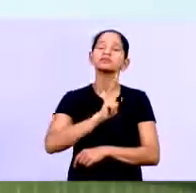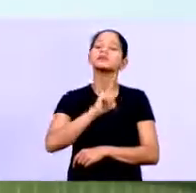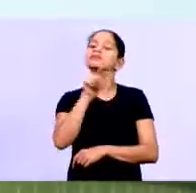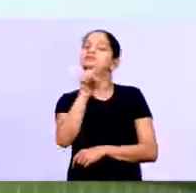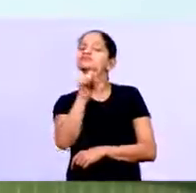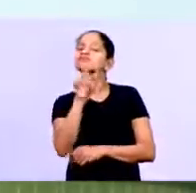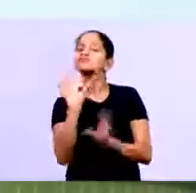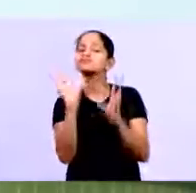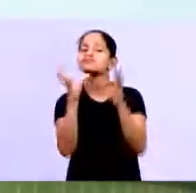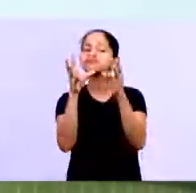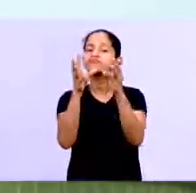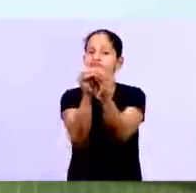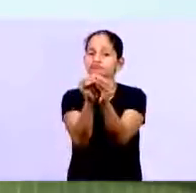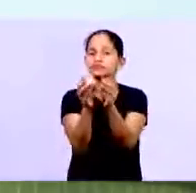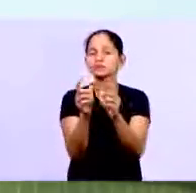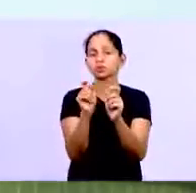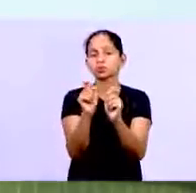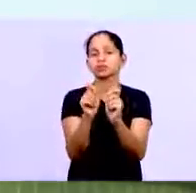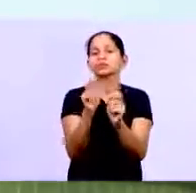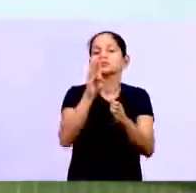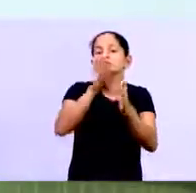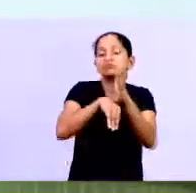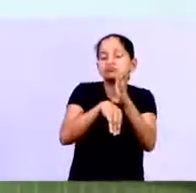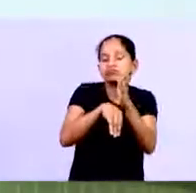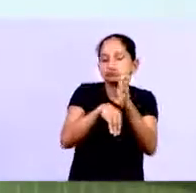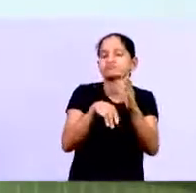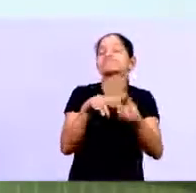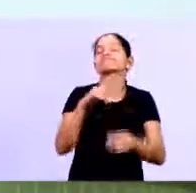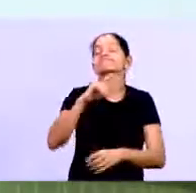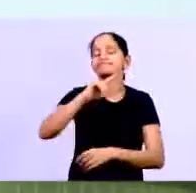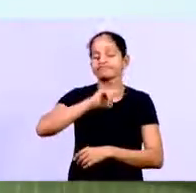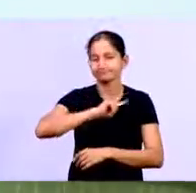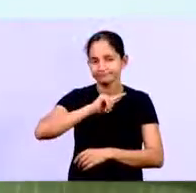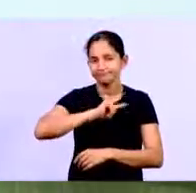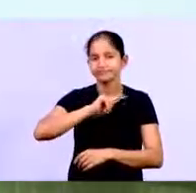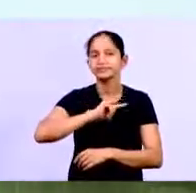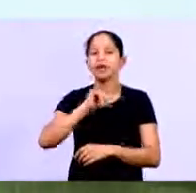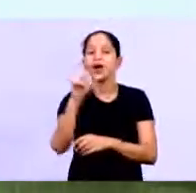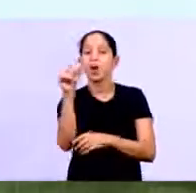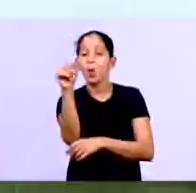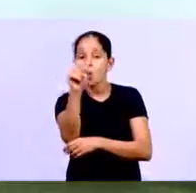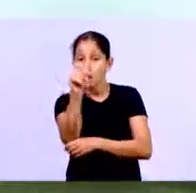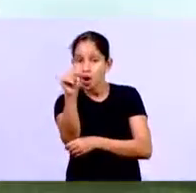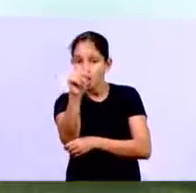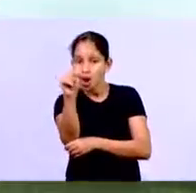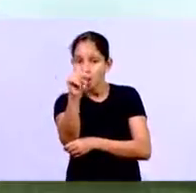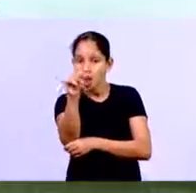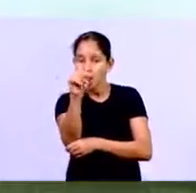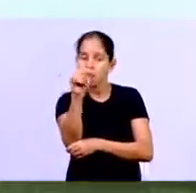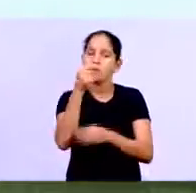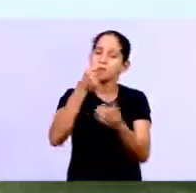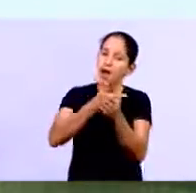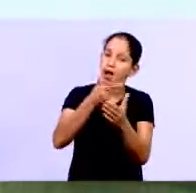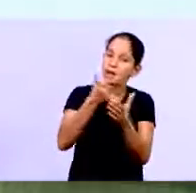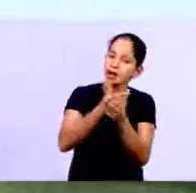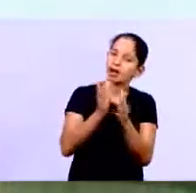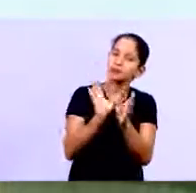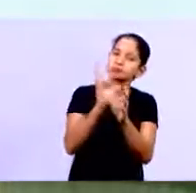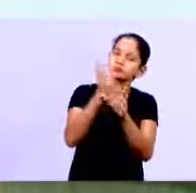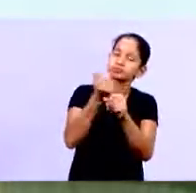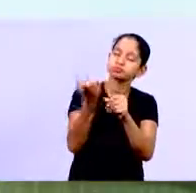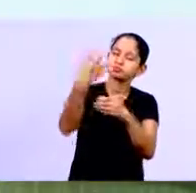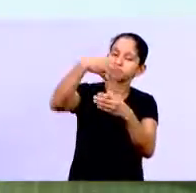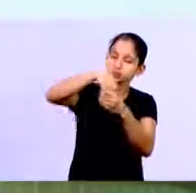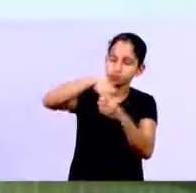ali embutido a amortização, ou seja, o valor do carro sendo pago aos poucos. Além da amortização, tem mais